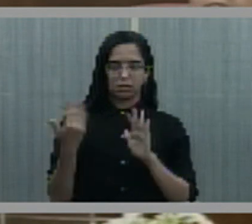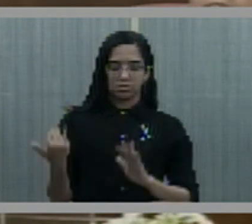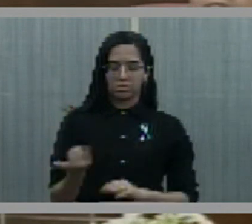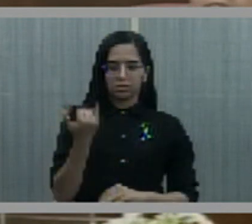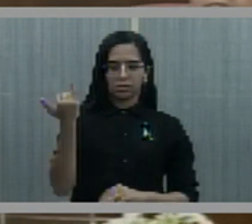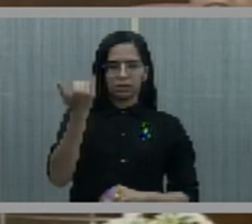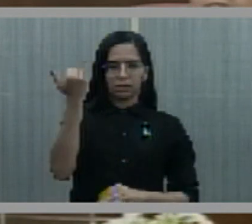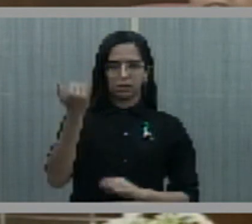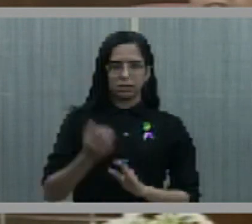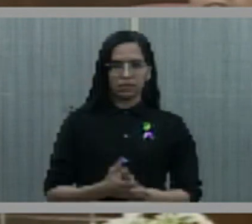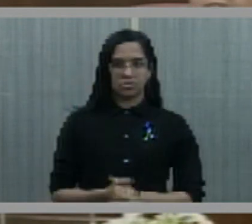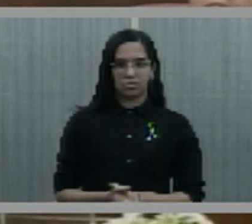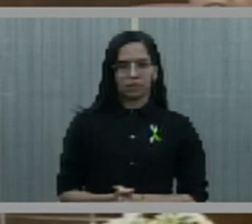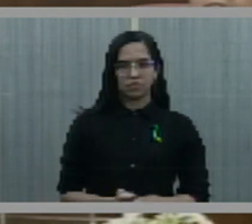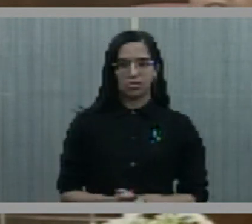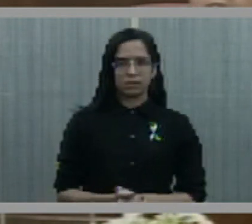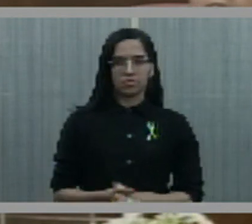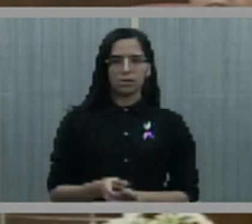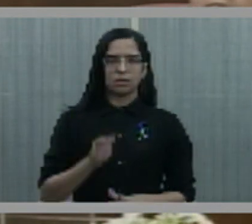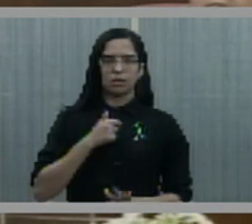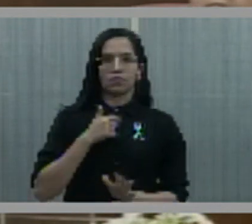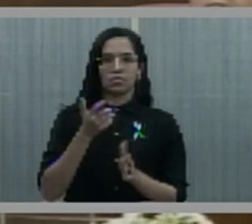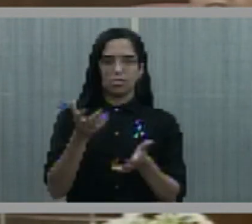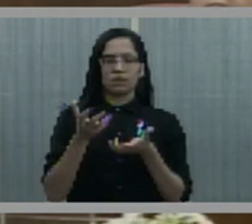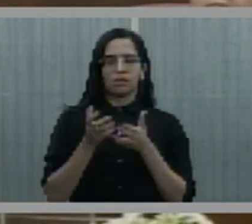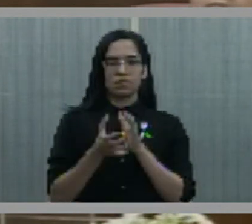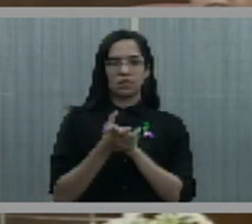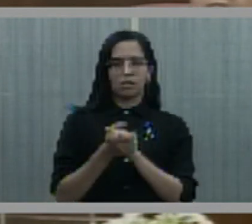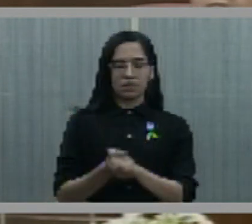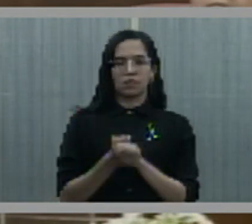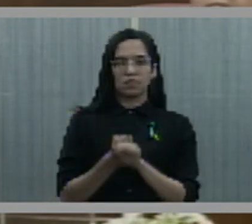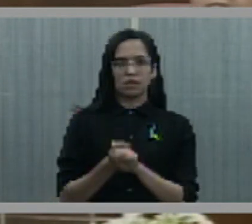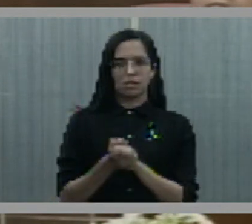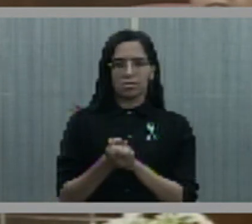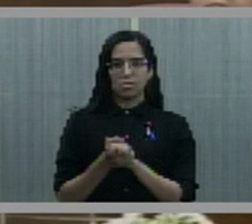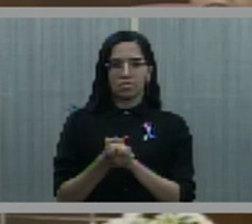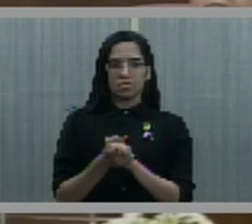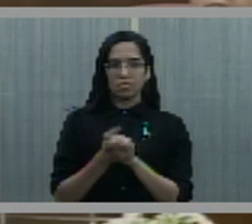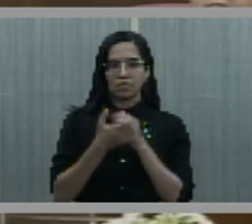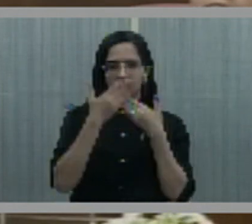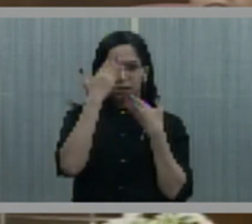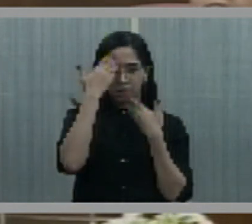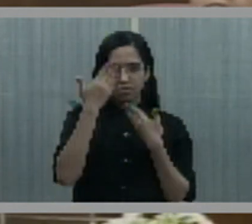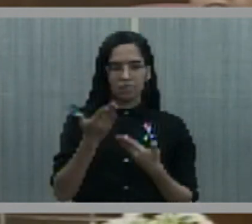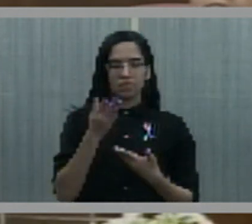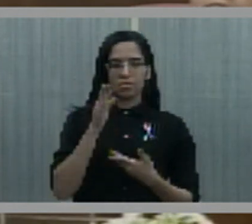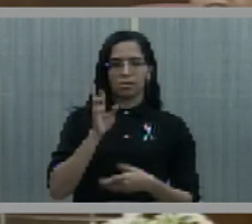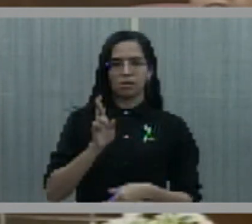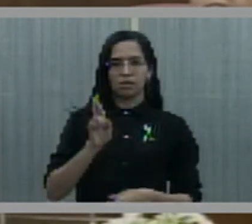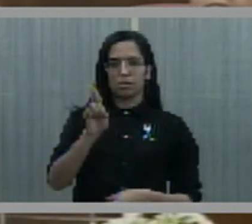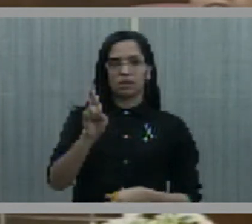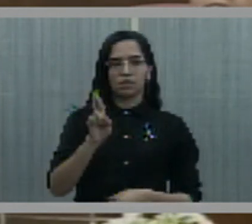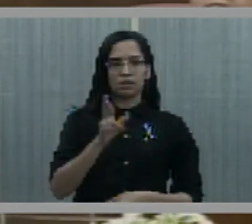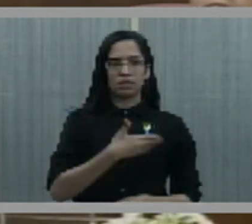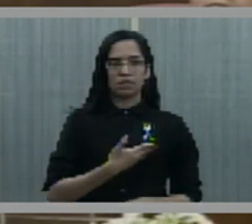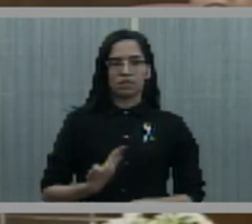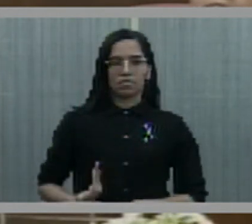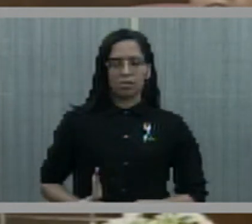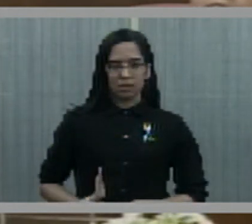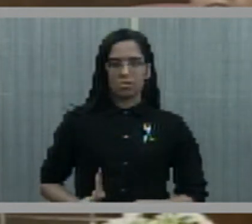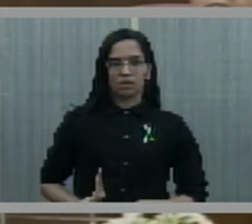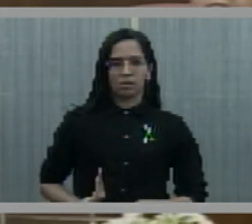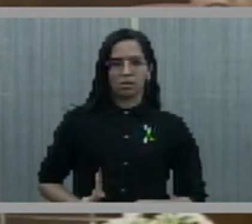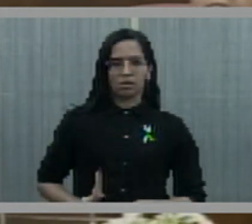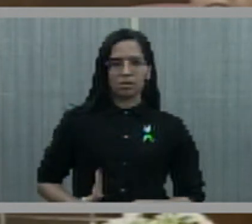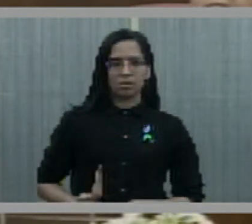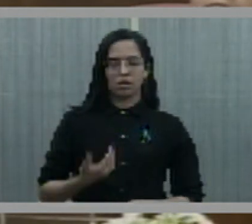nos honra. Quero cumprimentar aqui também, agradecendo a presença do representante da senhora governadora, que está aqui conosco, o